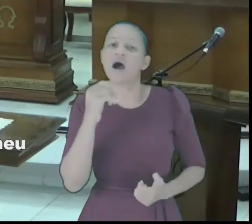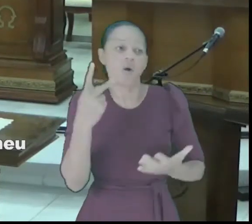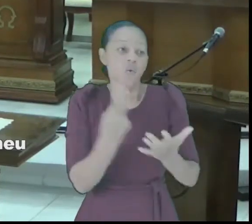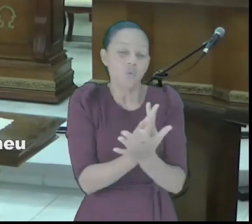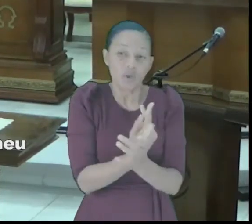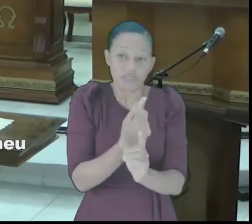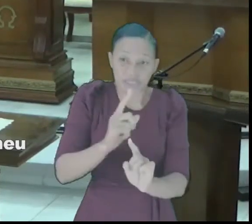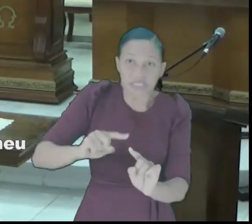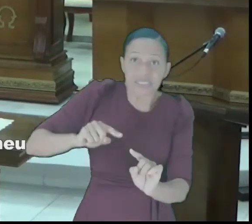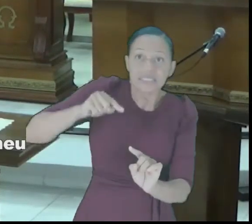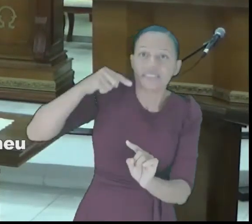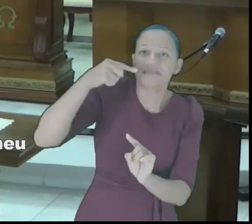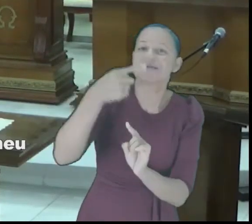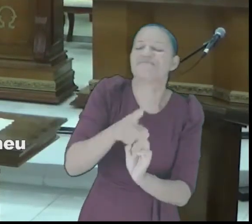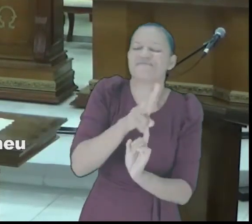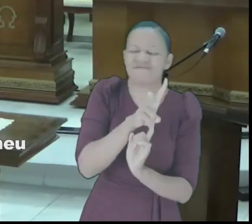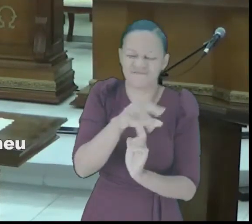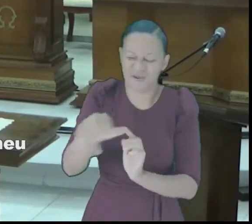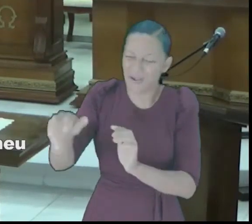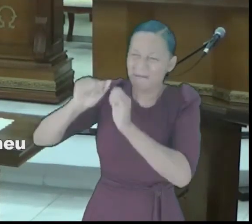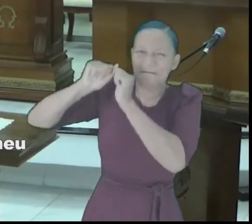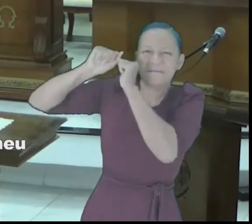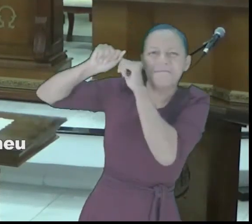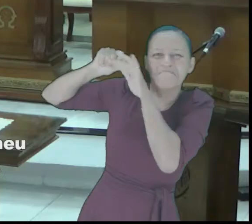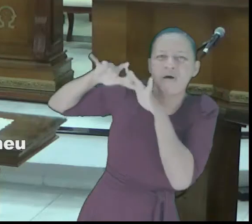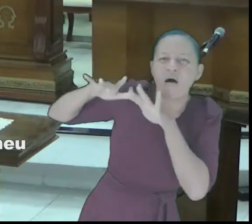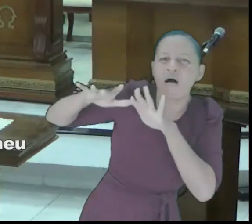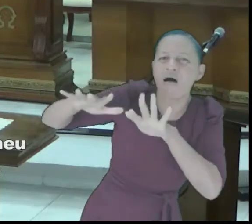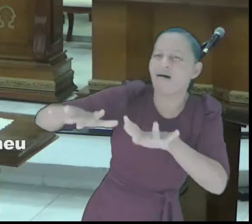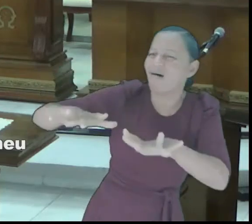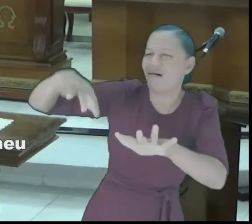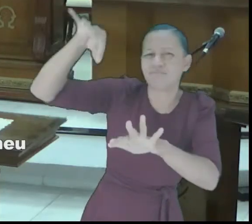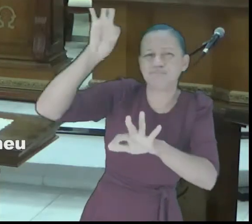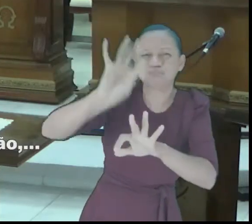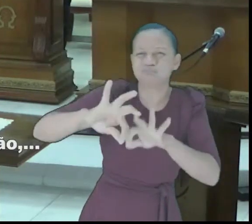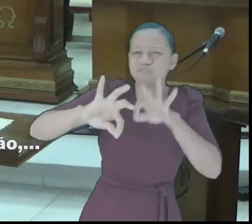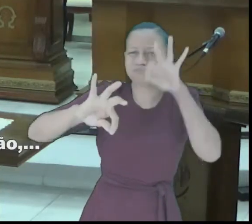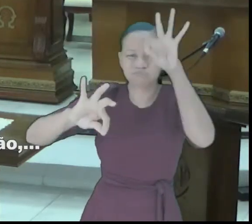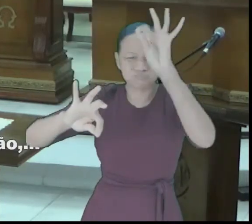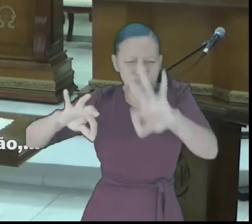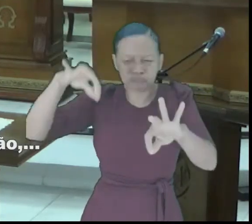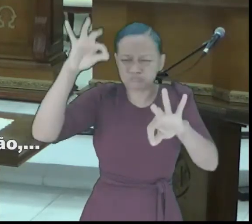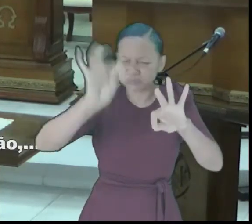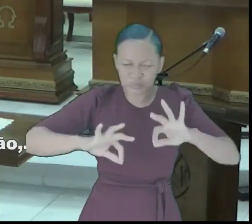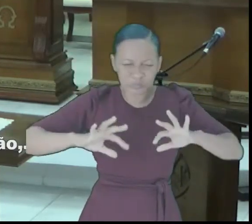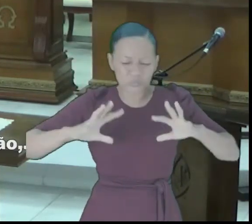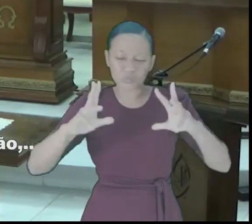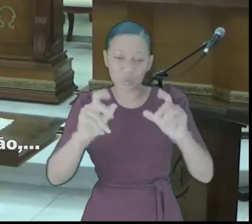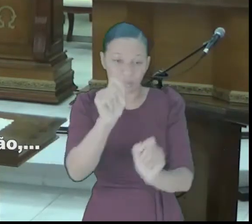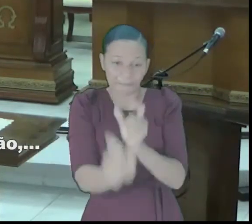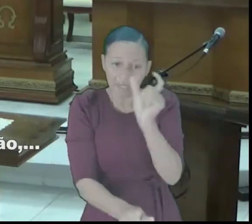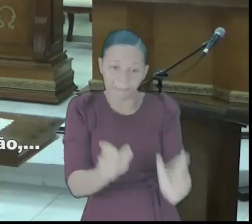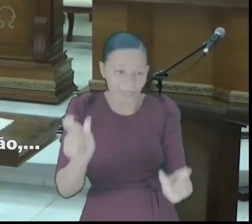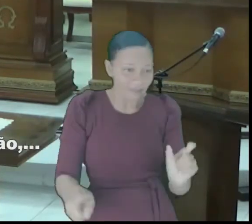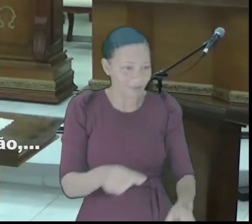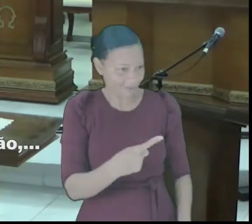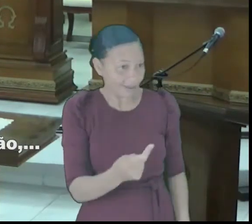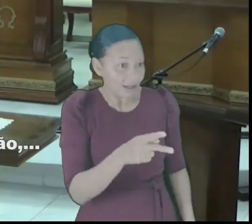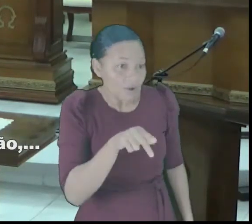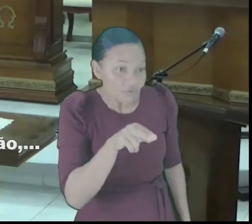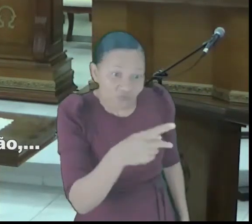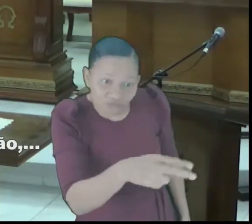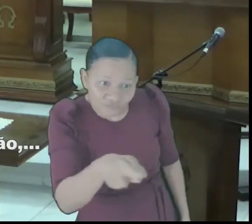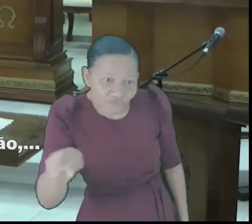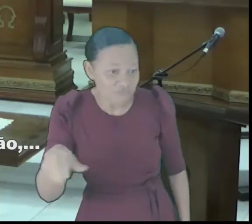depois derramarei o meu espírito sobre toda a carne, e vossos filhos e